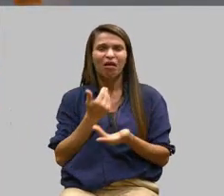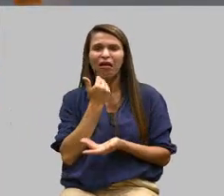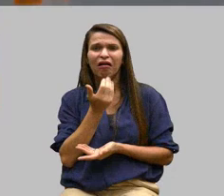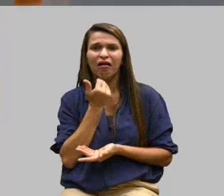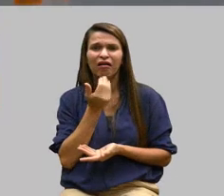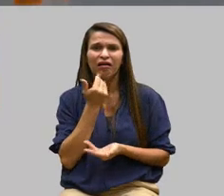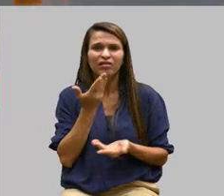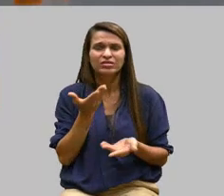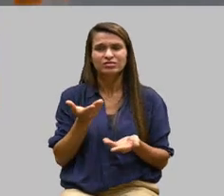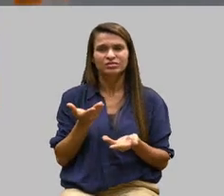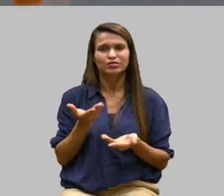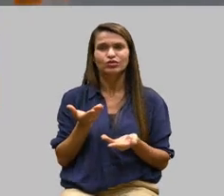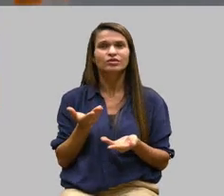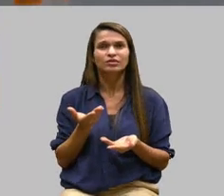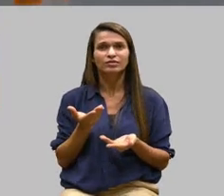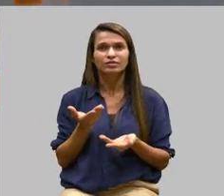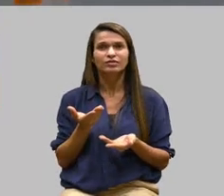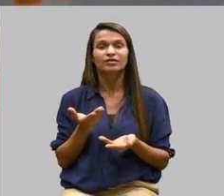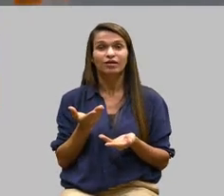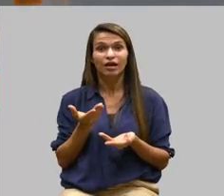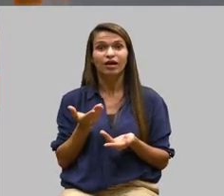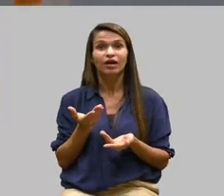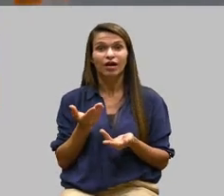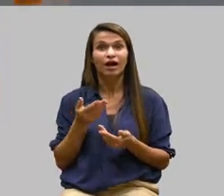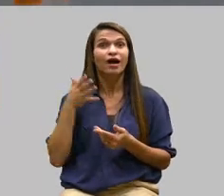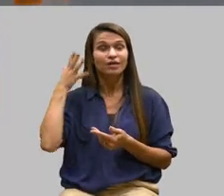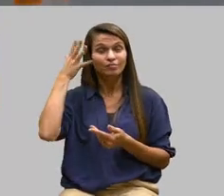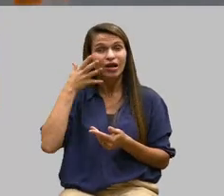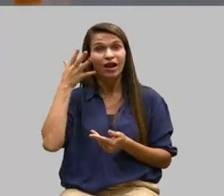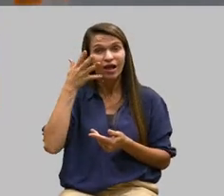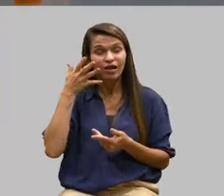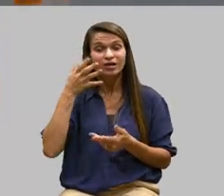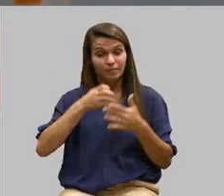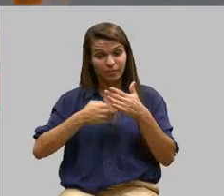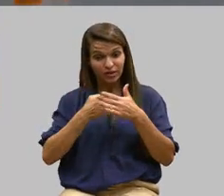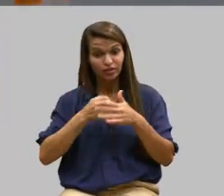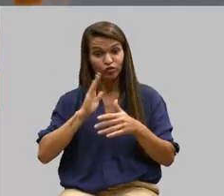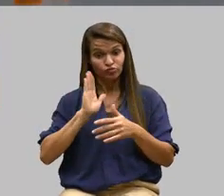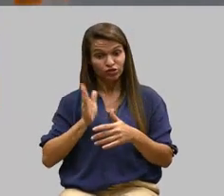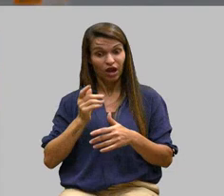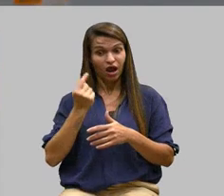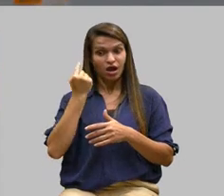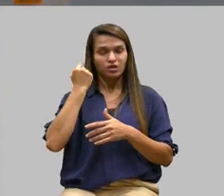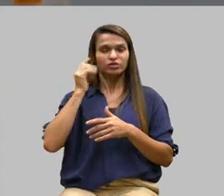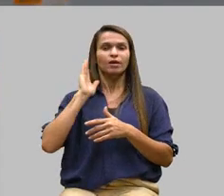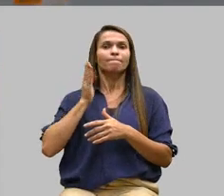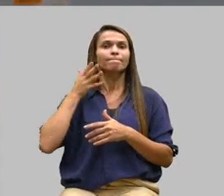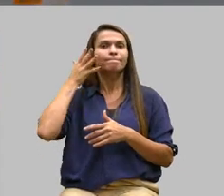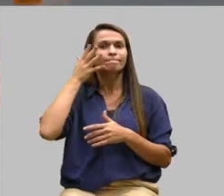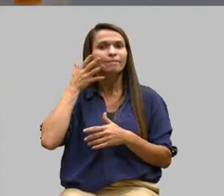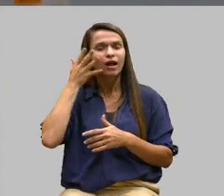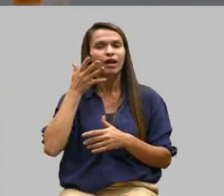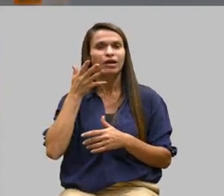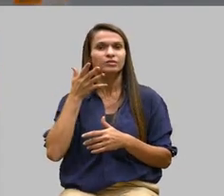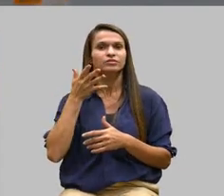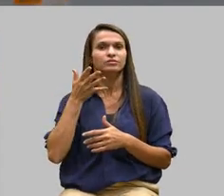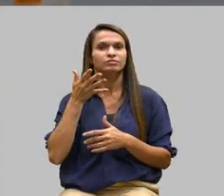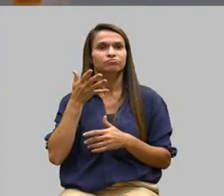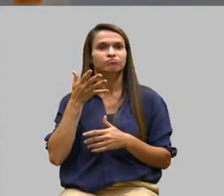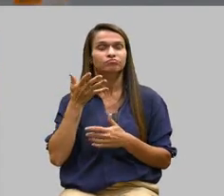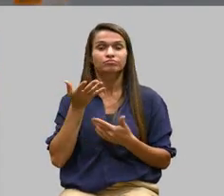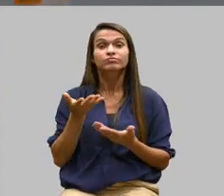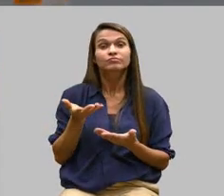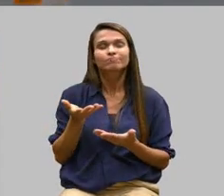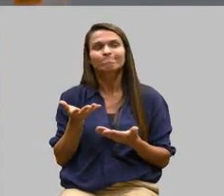palestras inclusive nas empresas que eu dei palestras e nas empresas que eu dei palestras